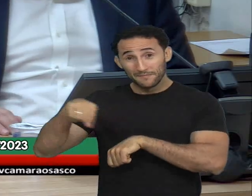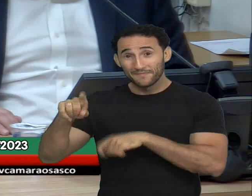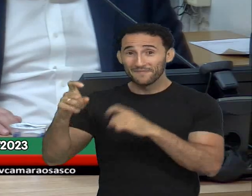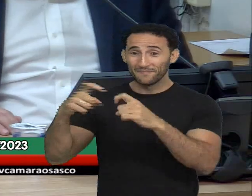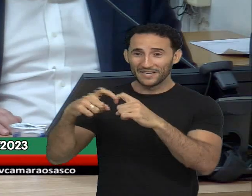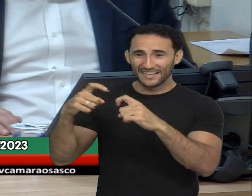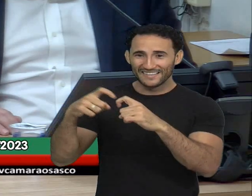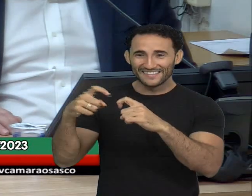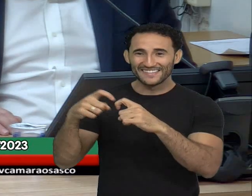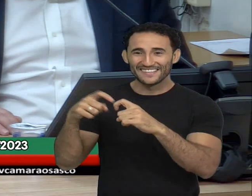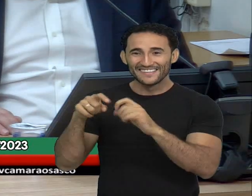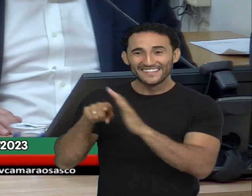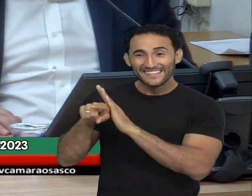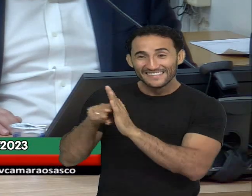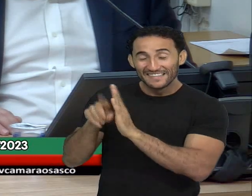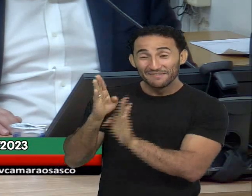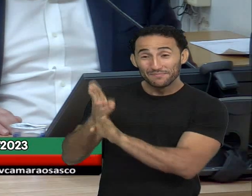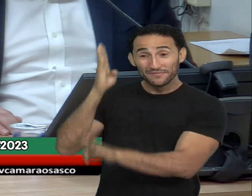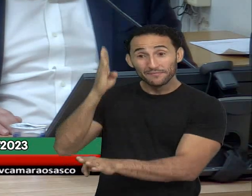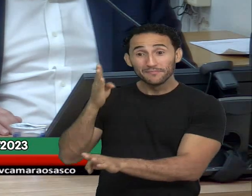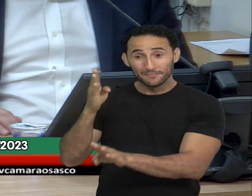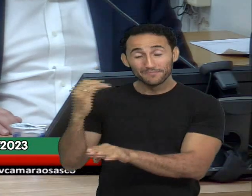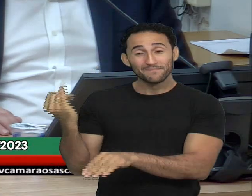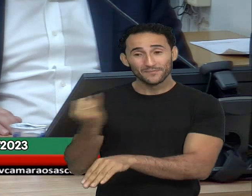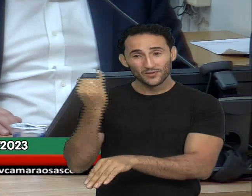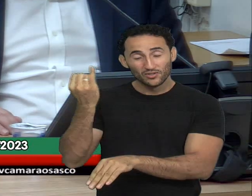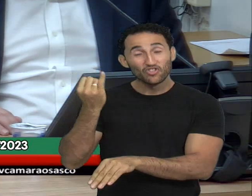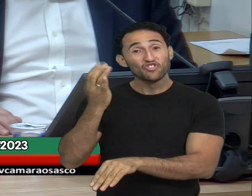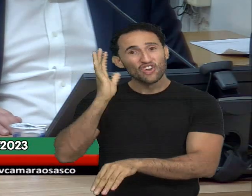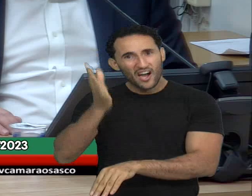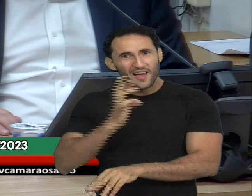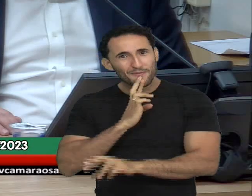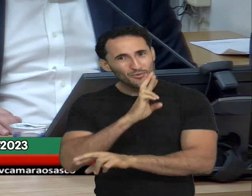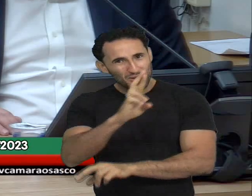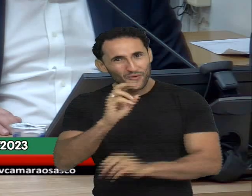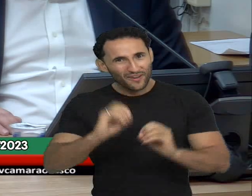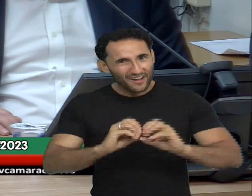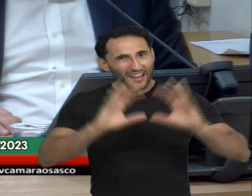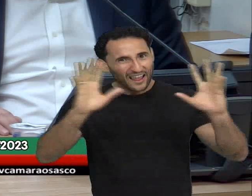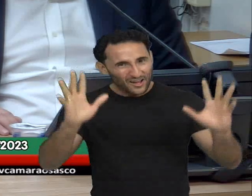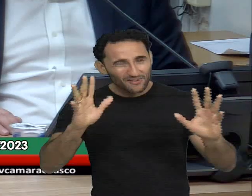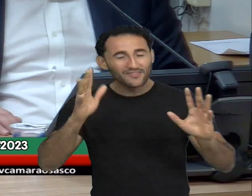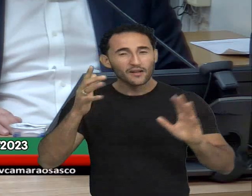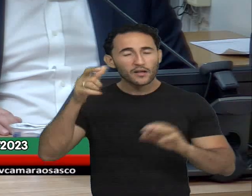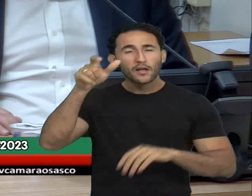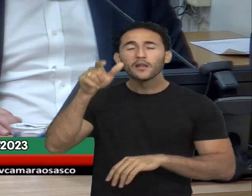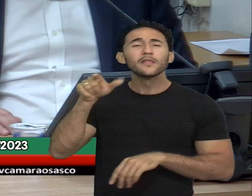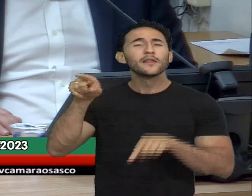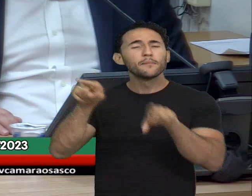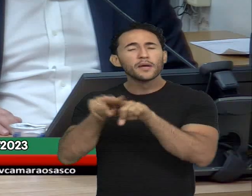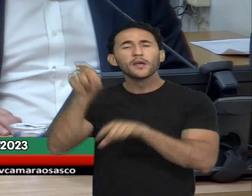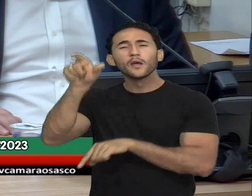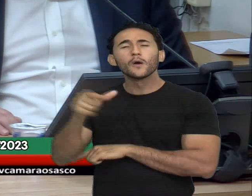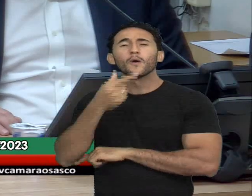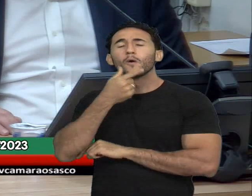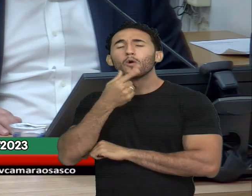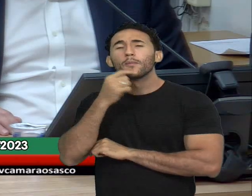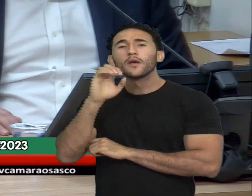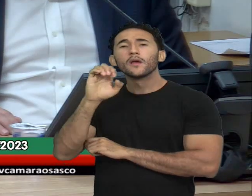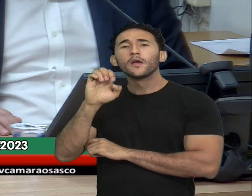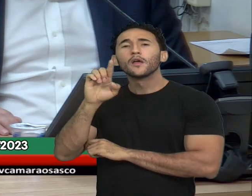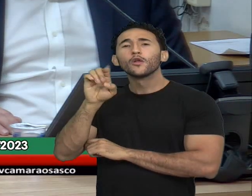ainda. Olha aí, então, está respondida a pergunta do Júlio. O Eduardo Gomes pergunta se a bebida